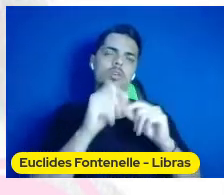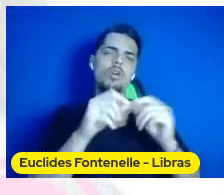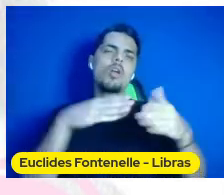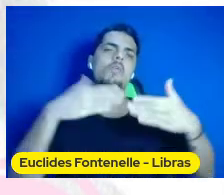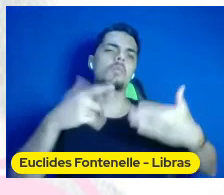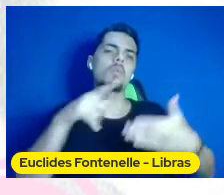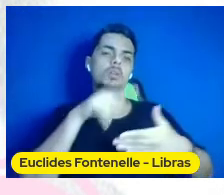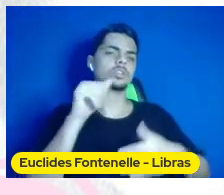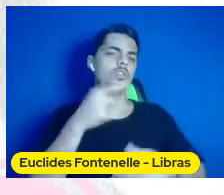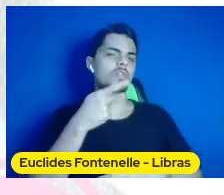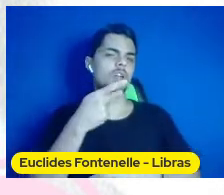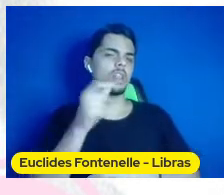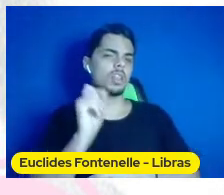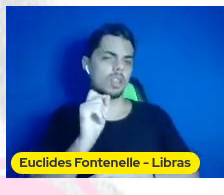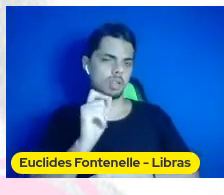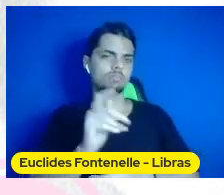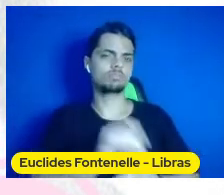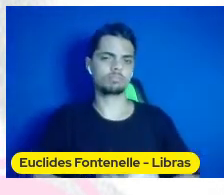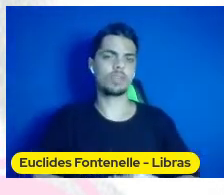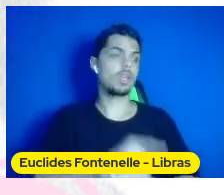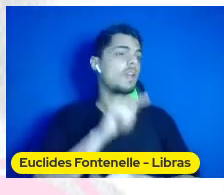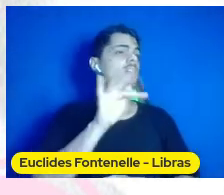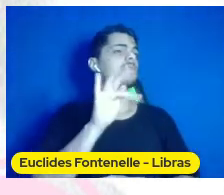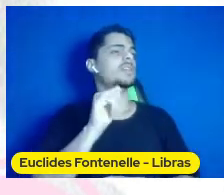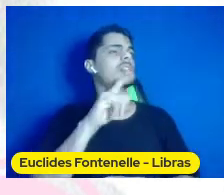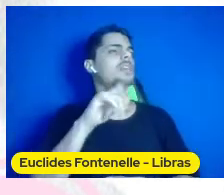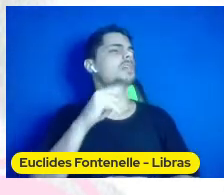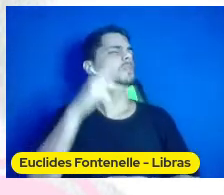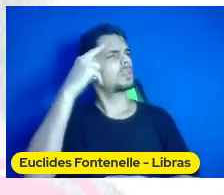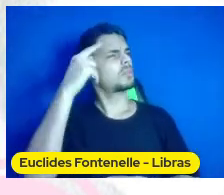pensaram em fazer algo sobre a Maria Filipa também?